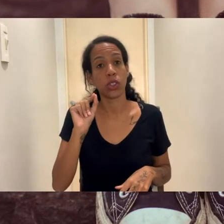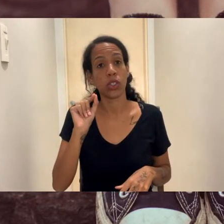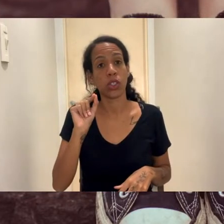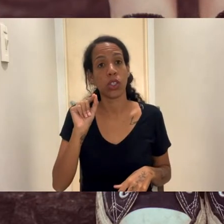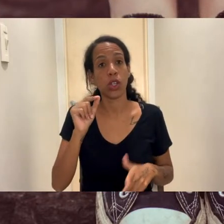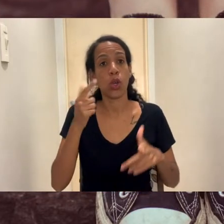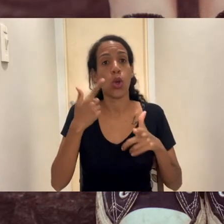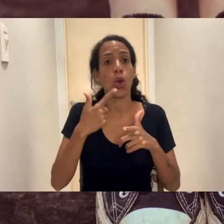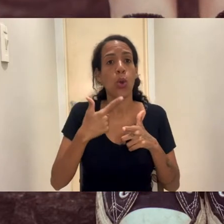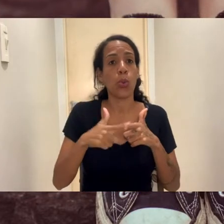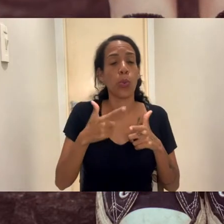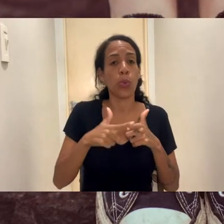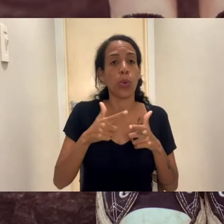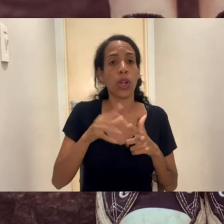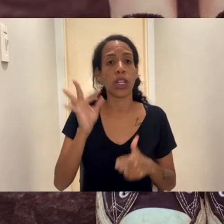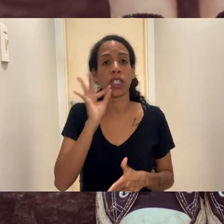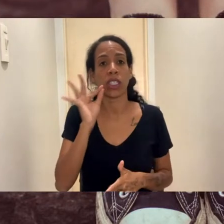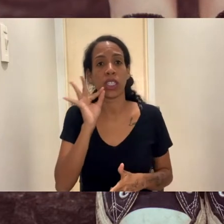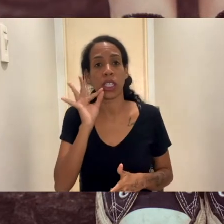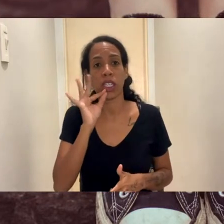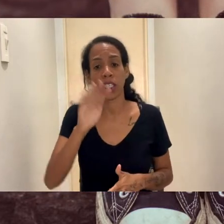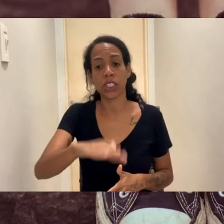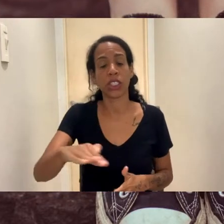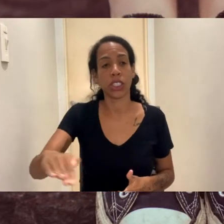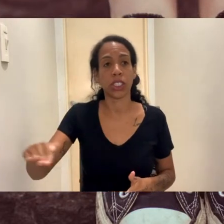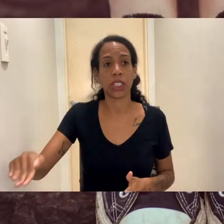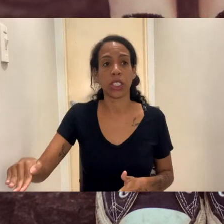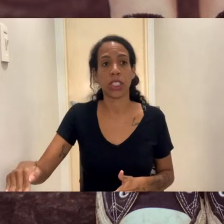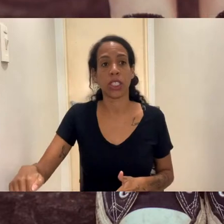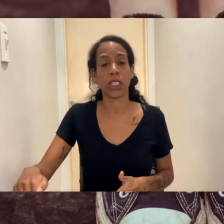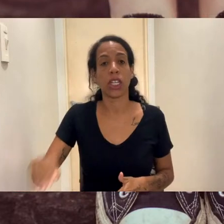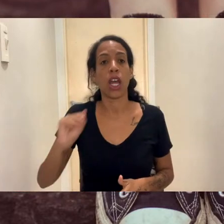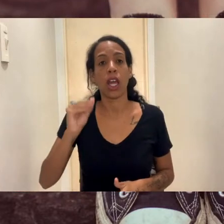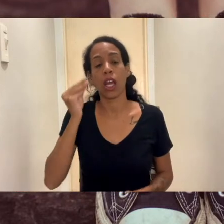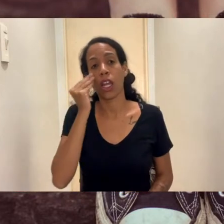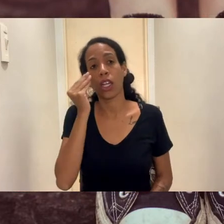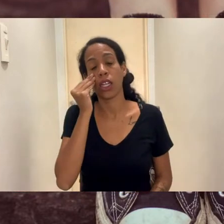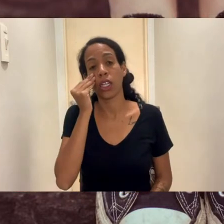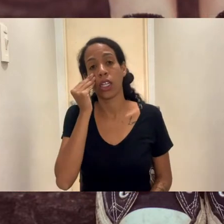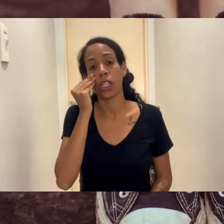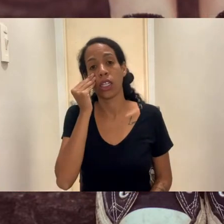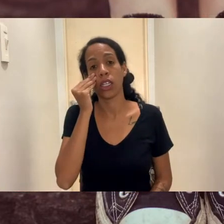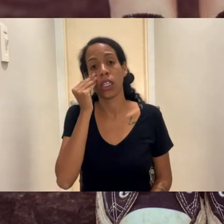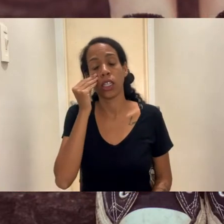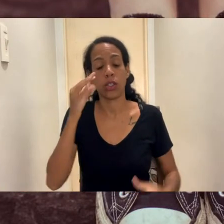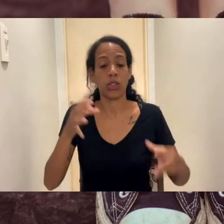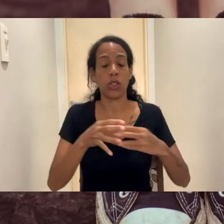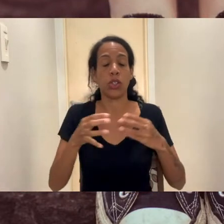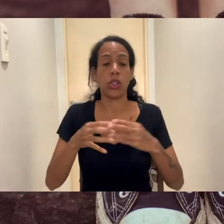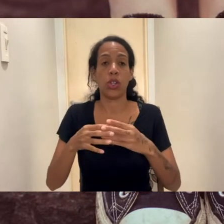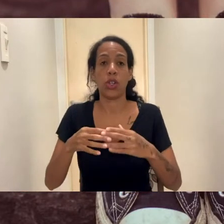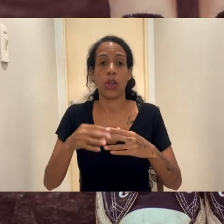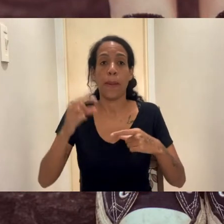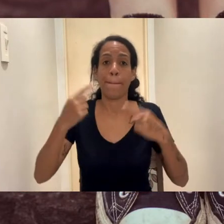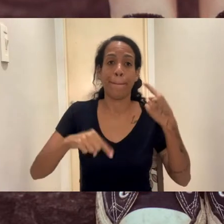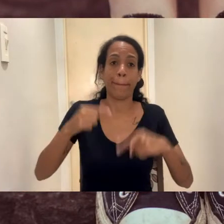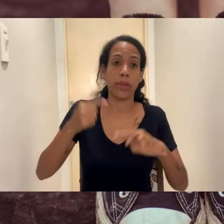das piores formas de trabalho infantil, né? Isso caracteriza essa sociedade punitivista